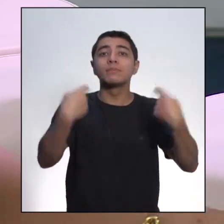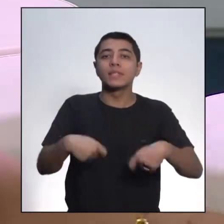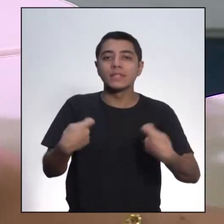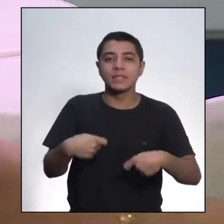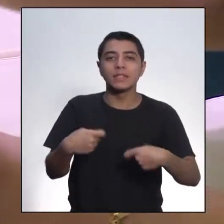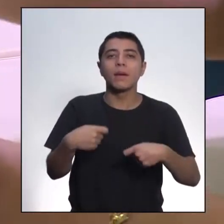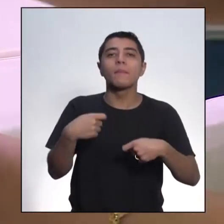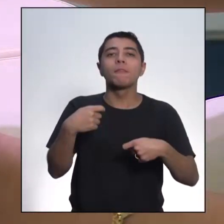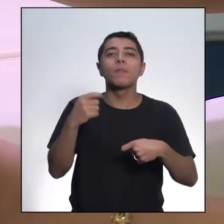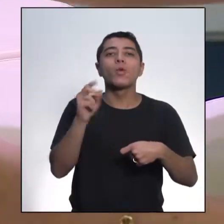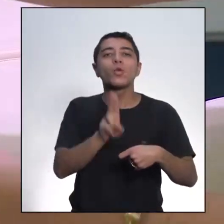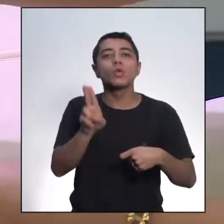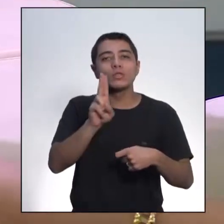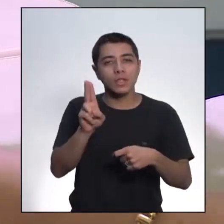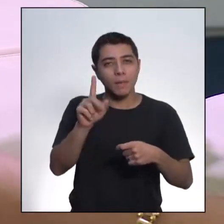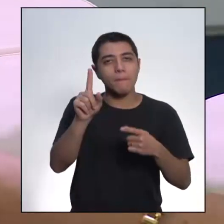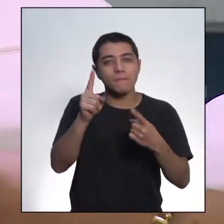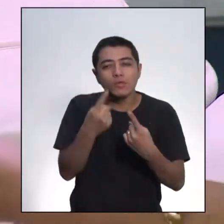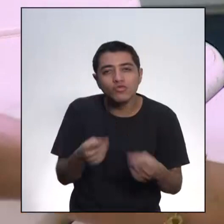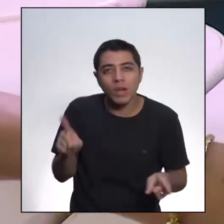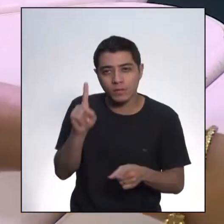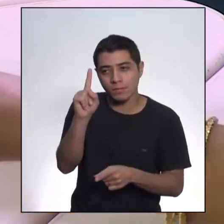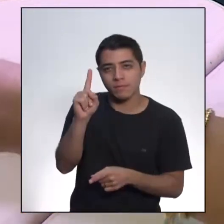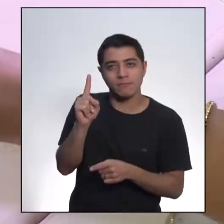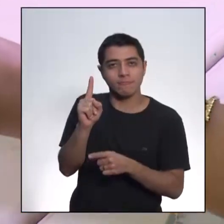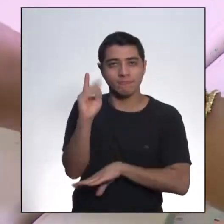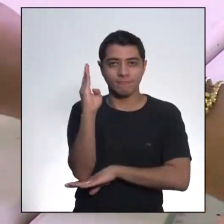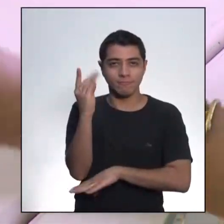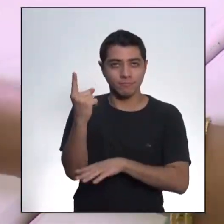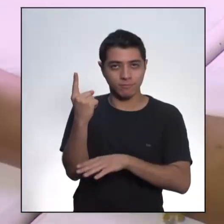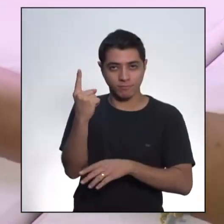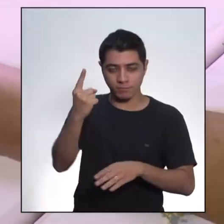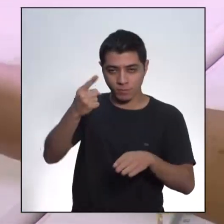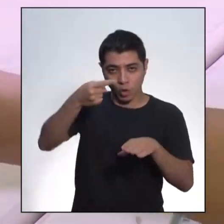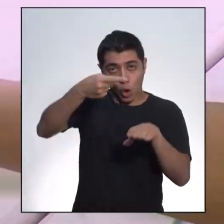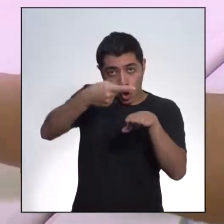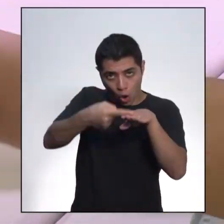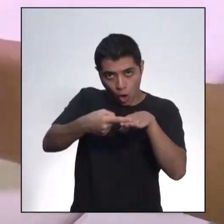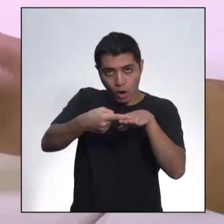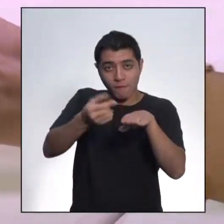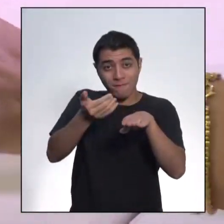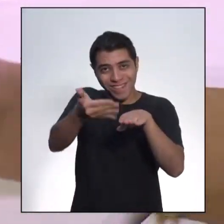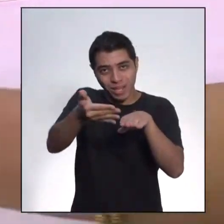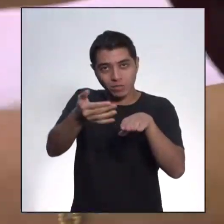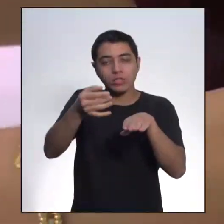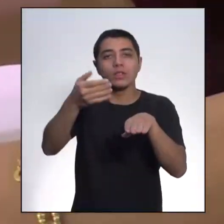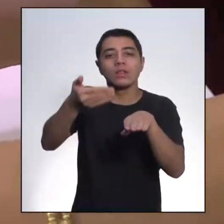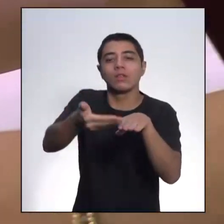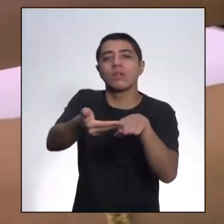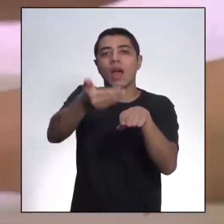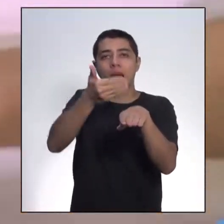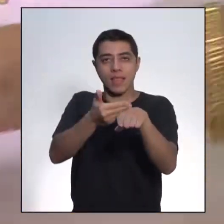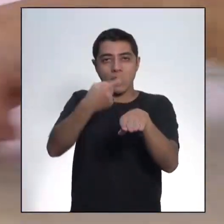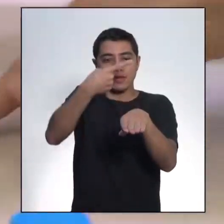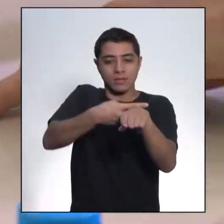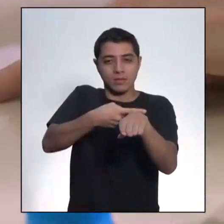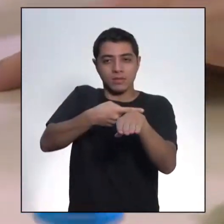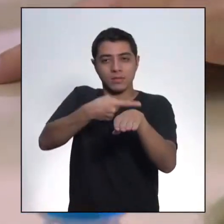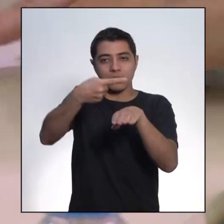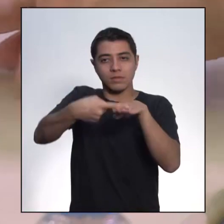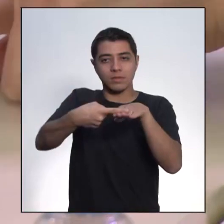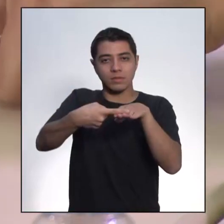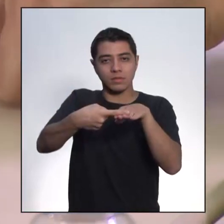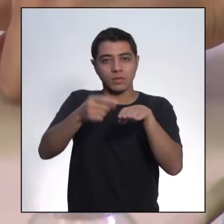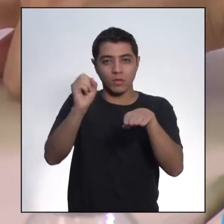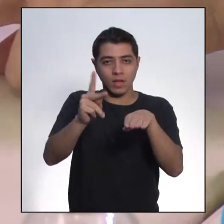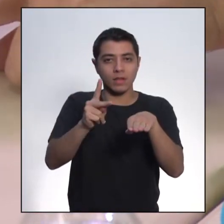aqui atrás, de forma que ele gira. Você vai colar o elástico aqui. Para ele andar, então aqui é a parte de trás, ó. Você vai pôr a